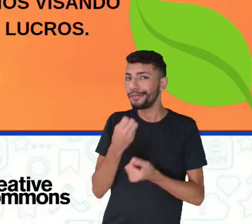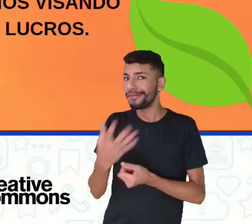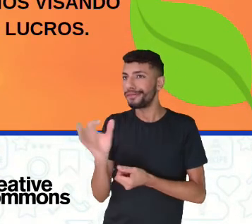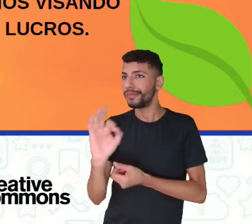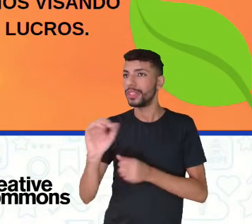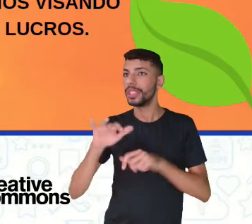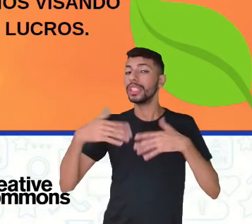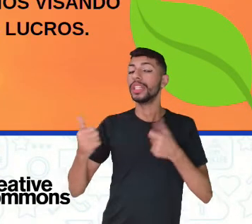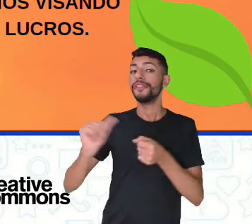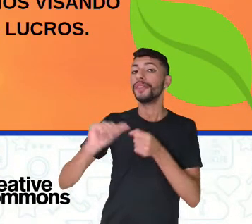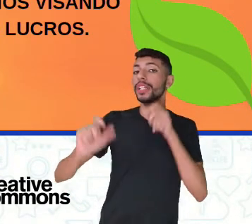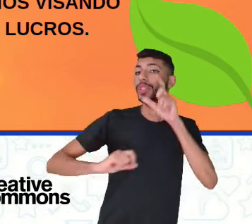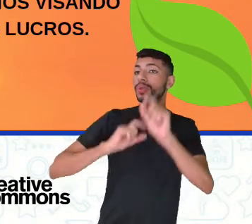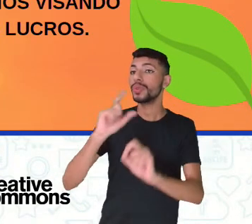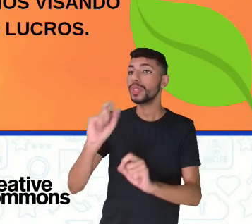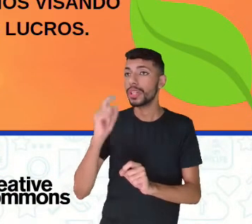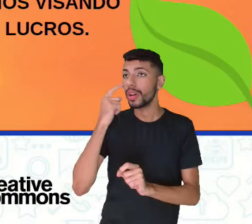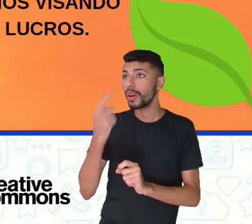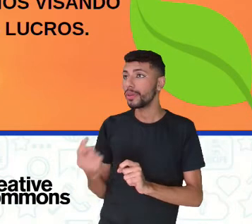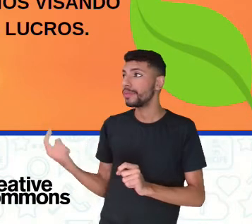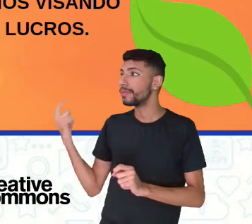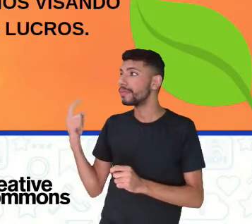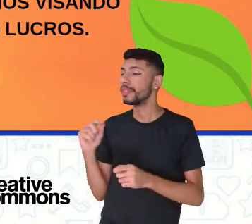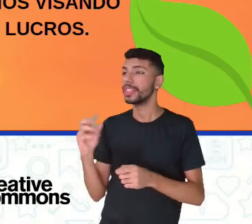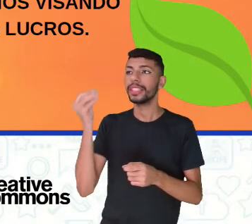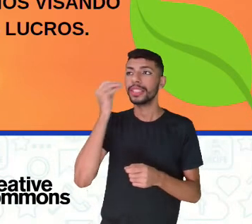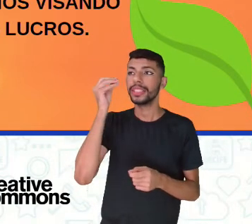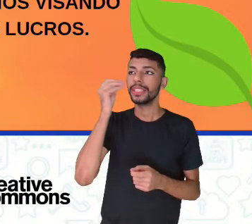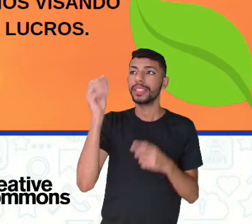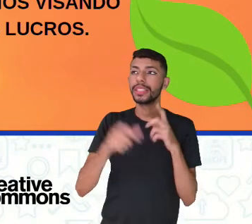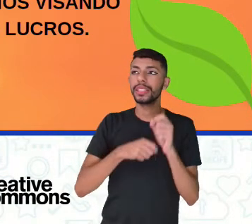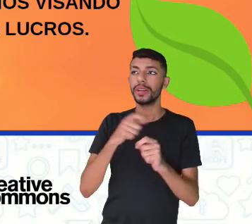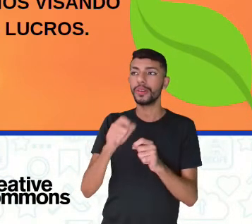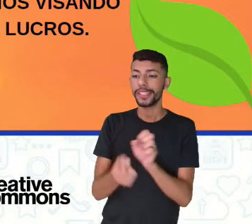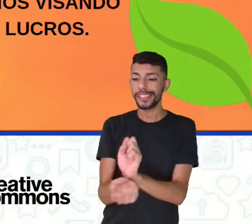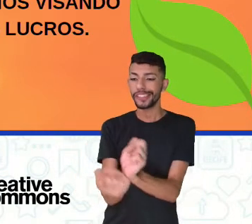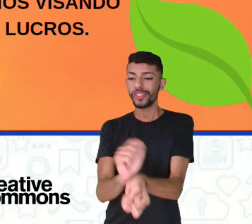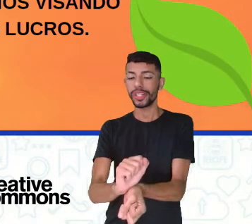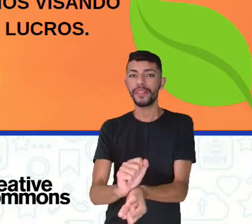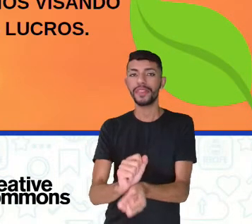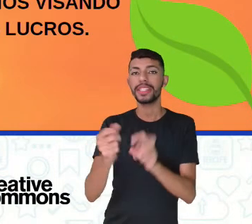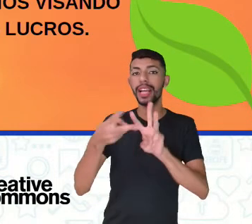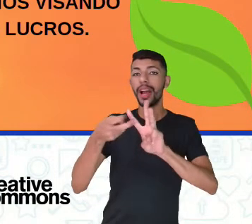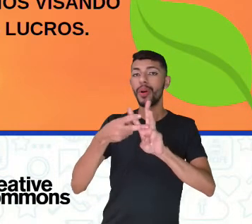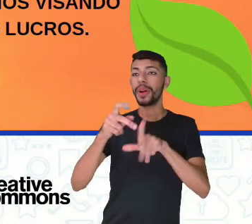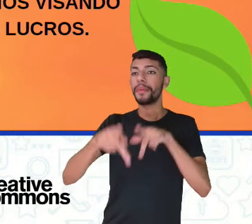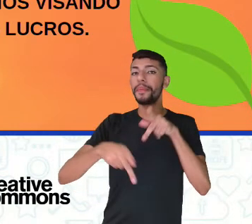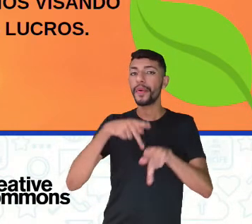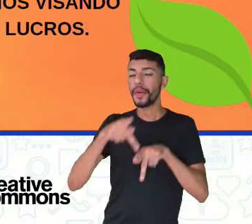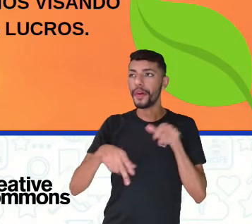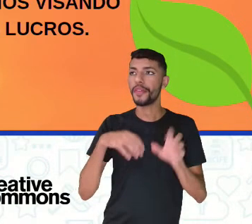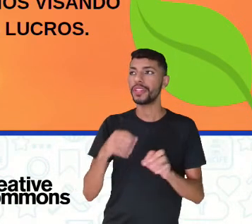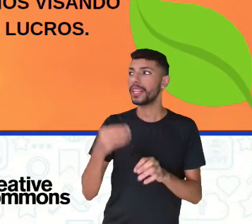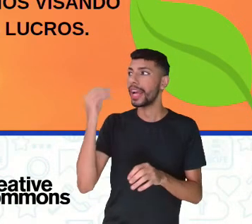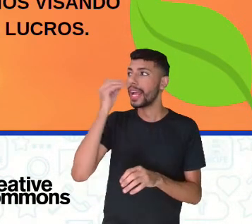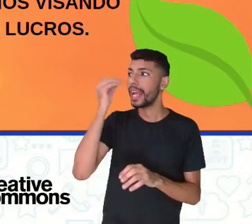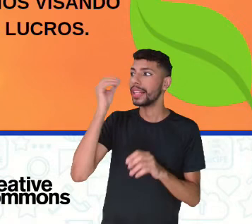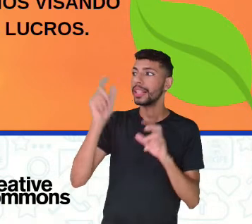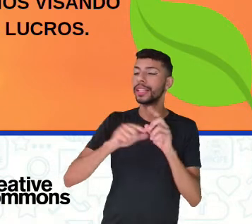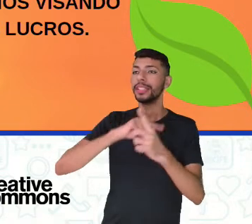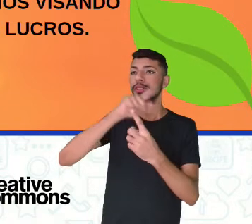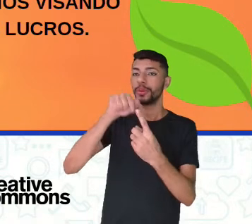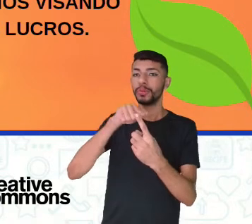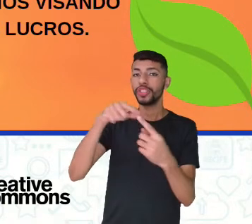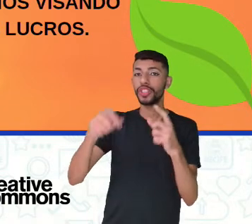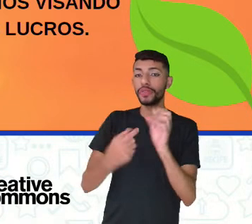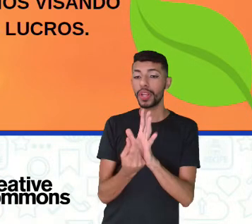eles fazem o quê? Tentam escravizar esses índios, né, tentam lá, ó, visando aumentar o lucro. Aí